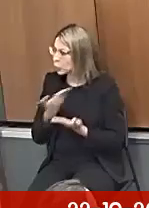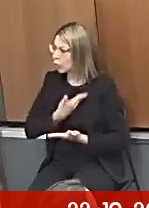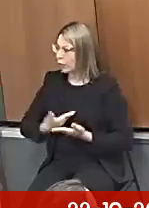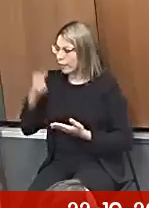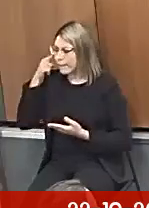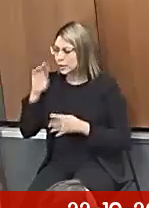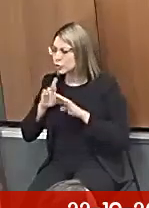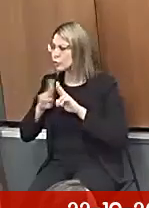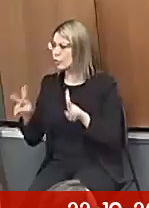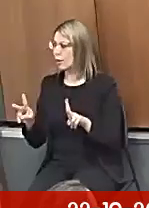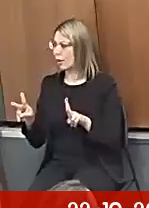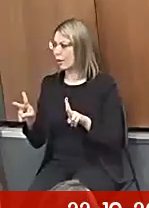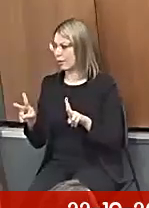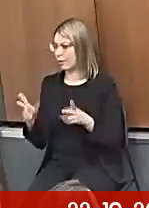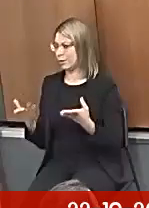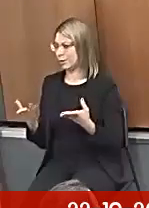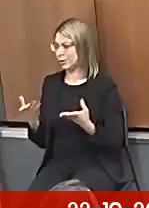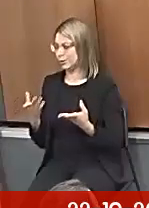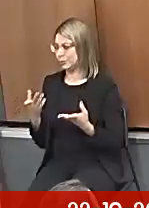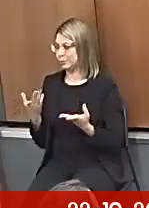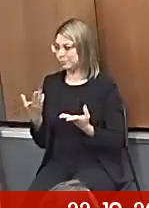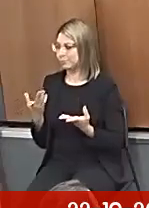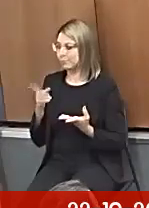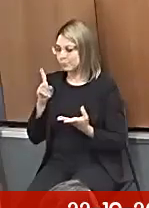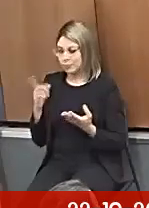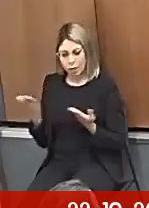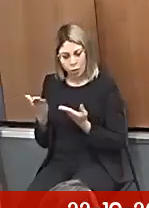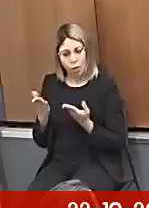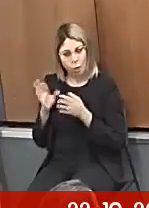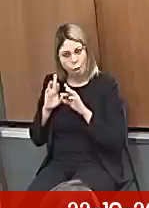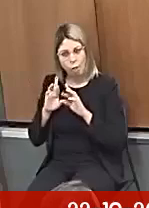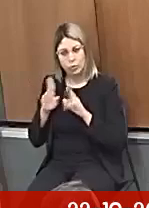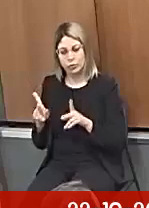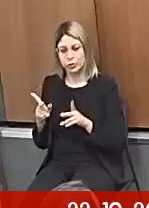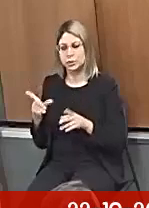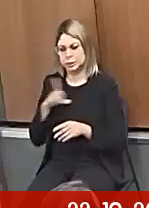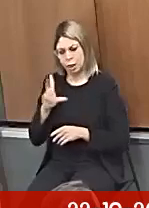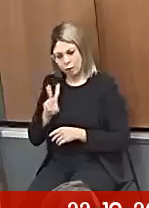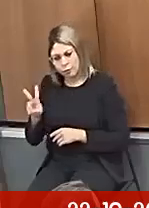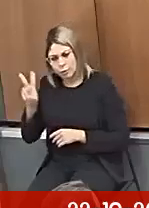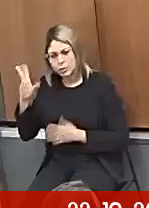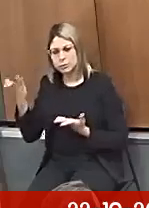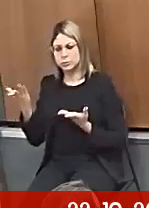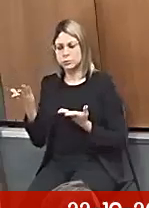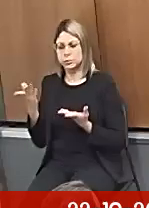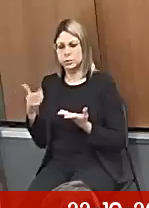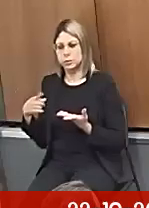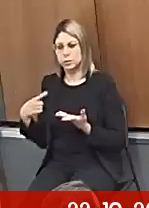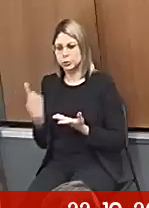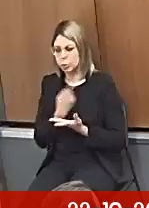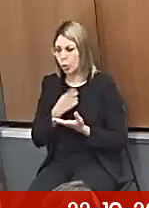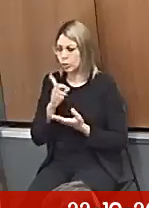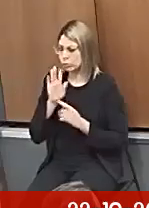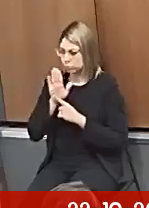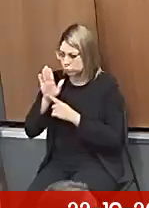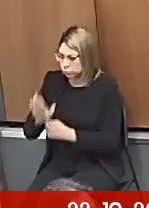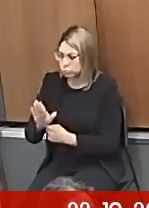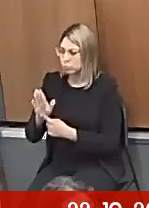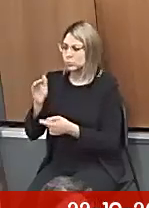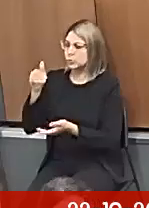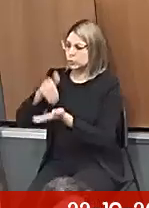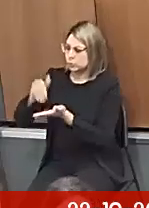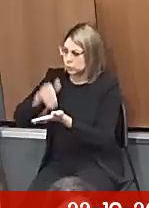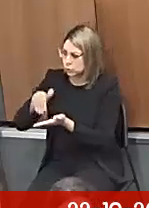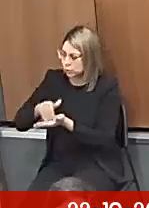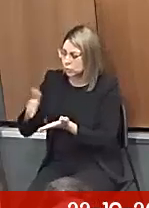valorizado, tá a curva do deputado Zé Guilherme, a curva inverteu hoje a valorização, todos os pleitos que nós levamos à